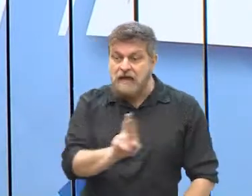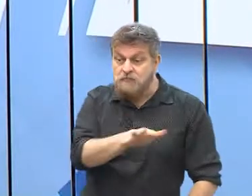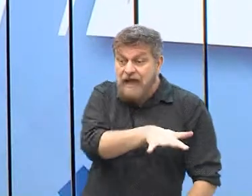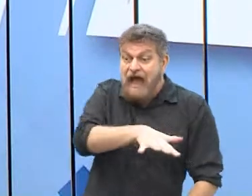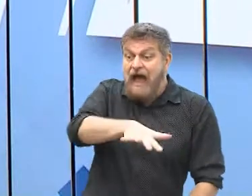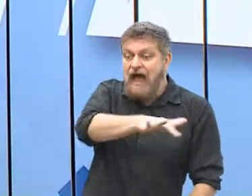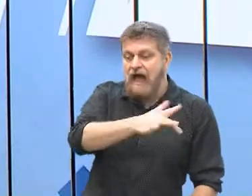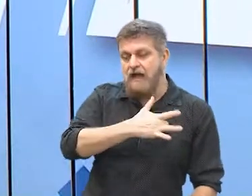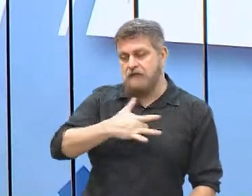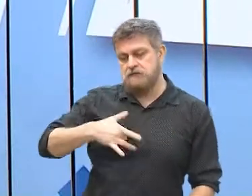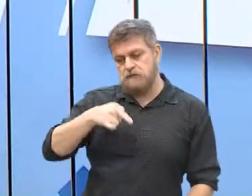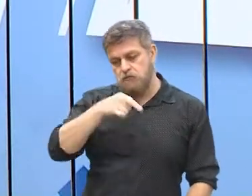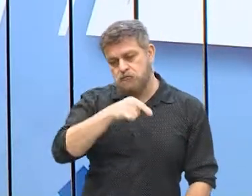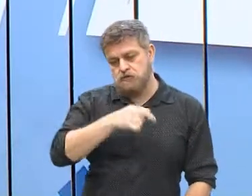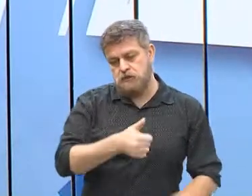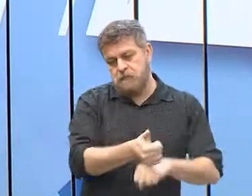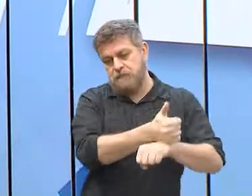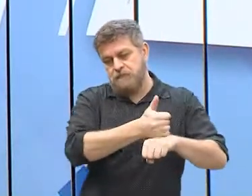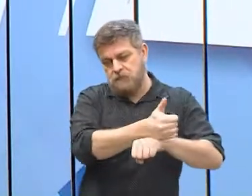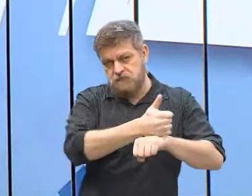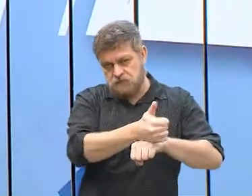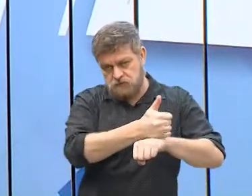né, epidemiologistas,